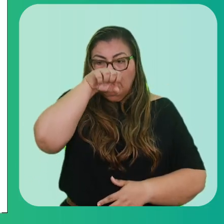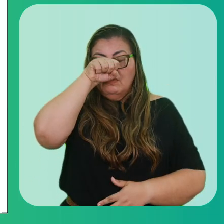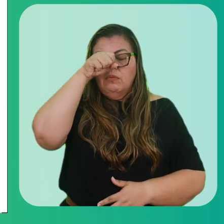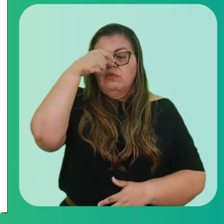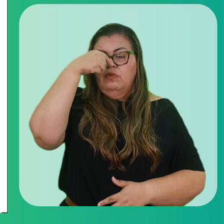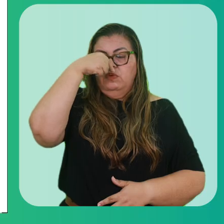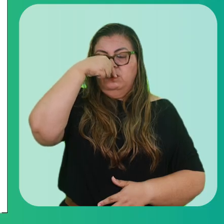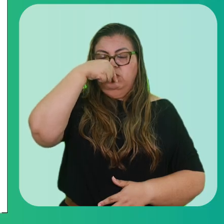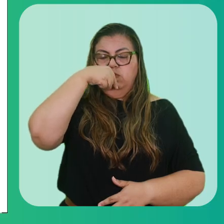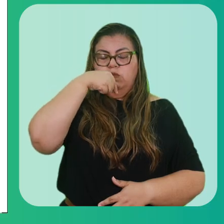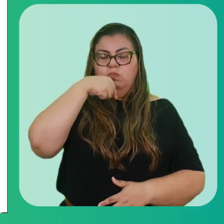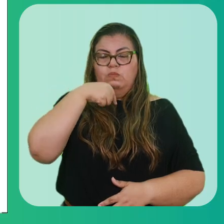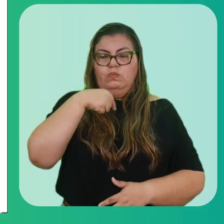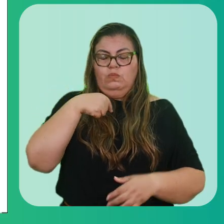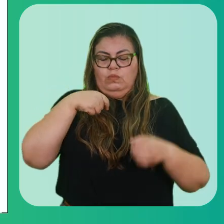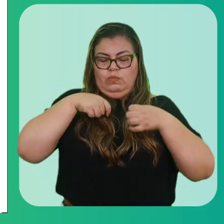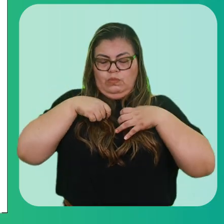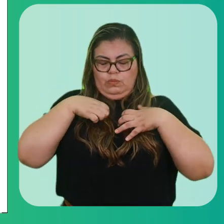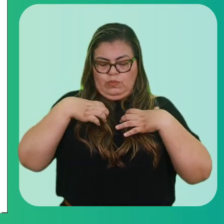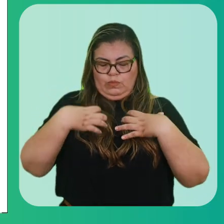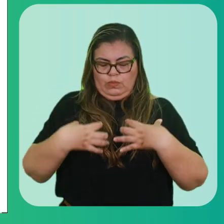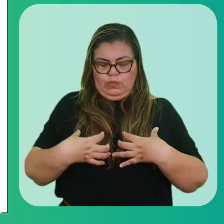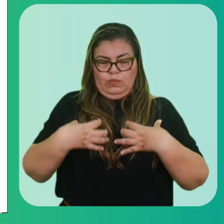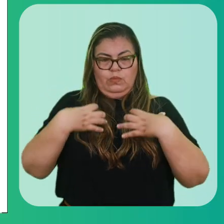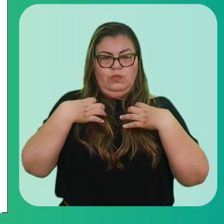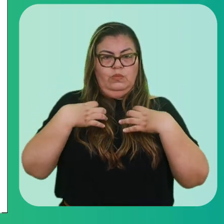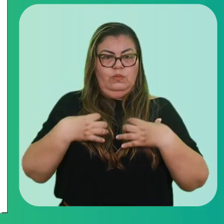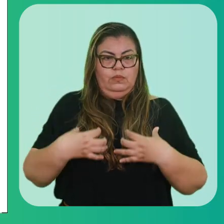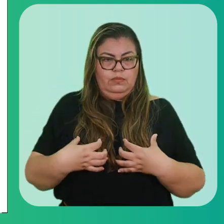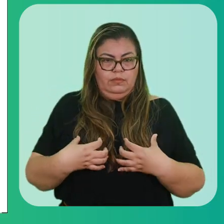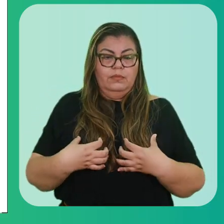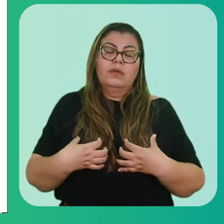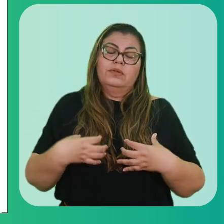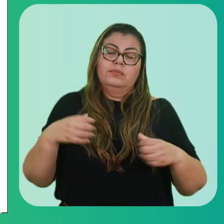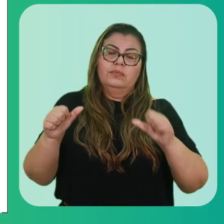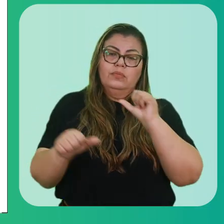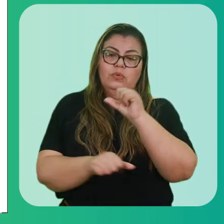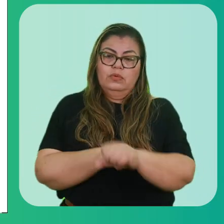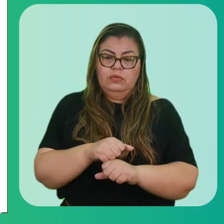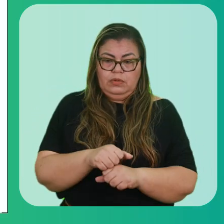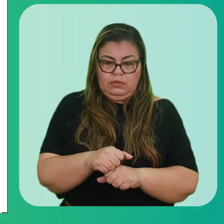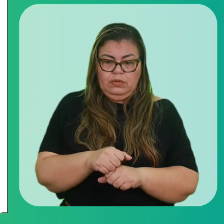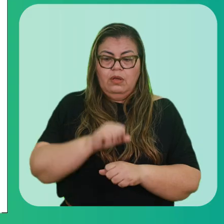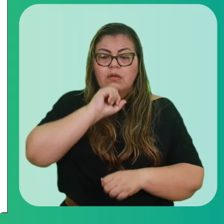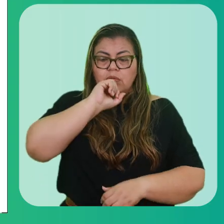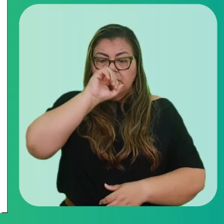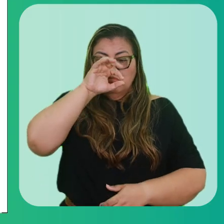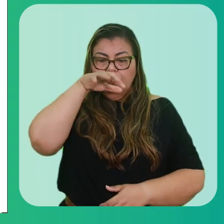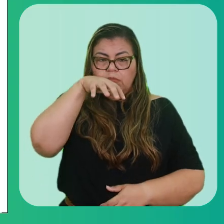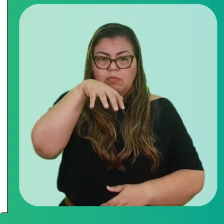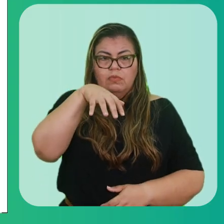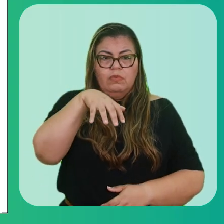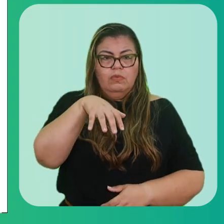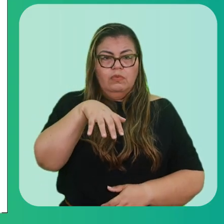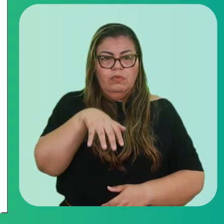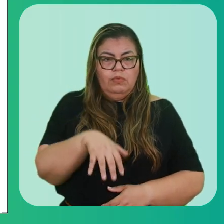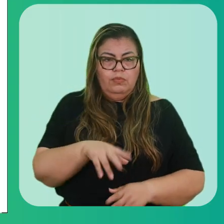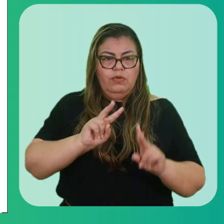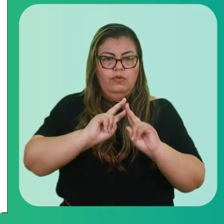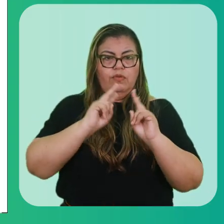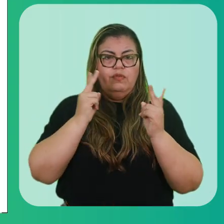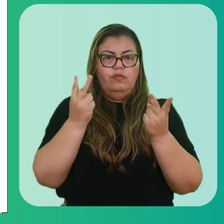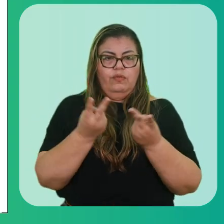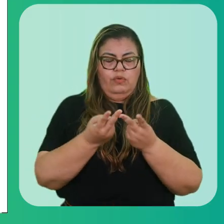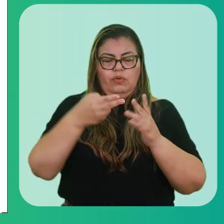entra no nosso organismo, nesse momento da inspiração, e na expiração, então, acontece o contrário, naquele momento em que o ar sai, em